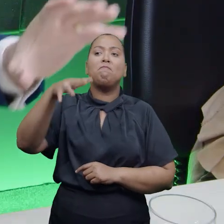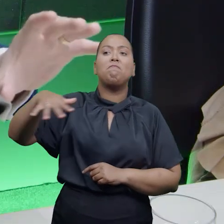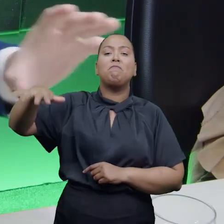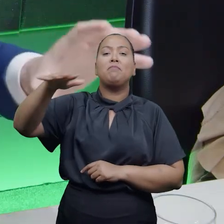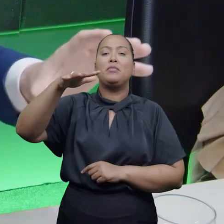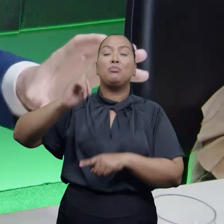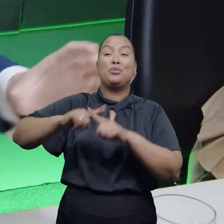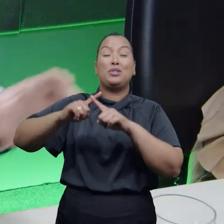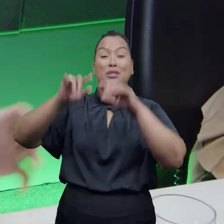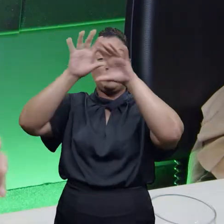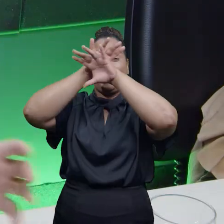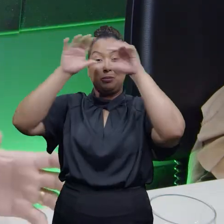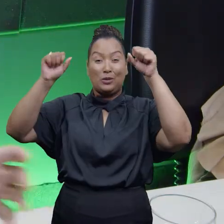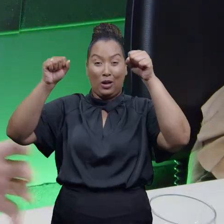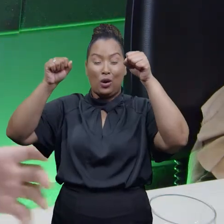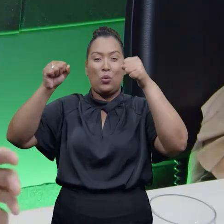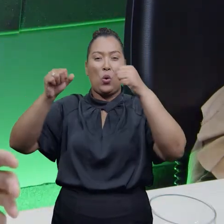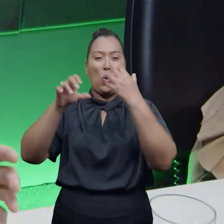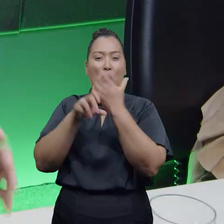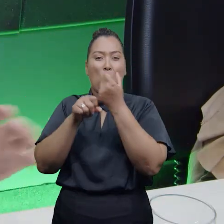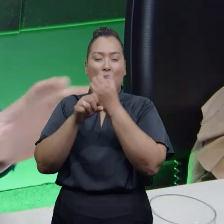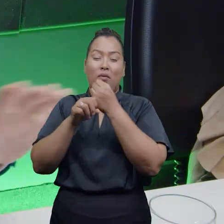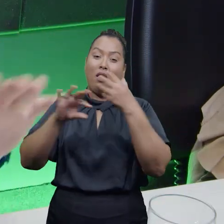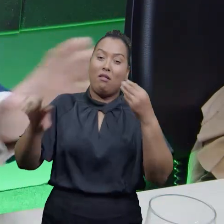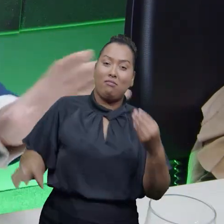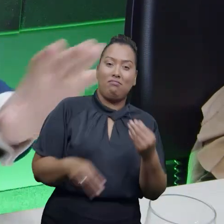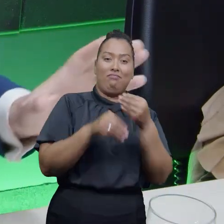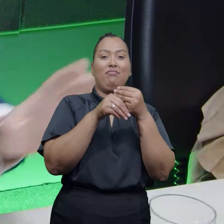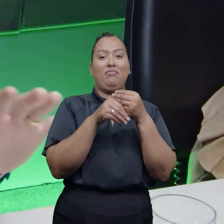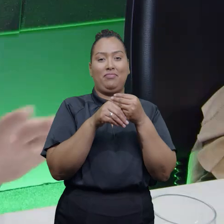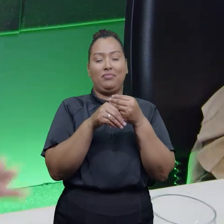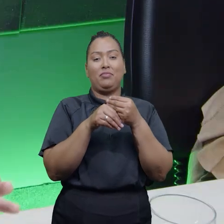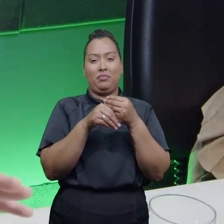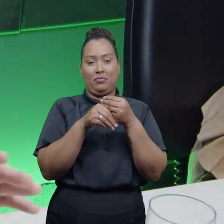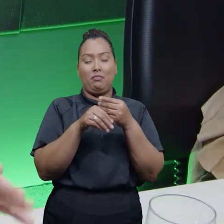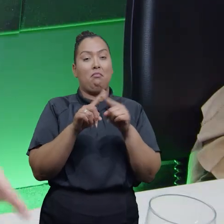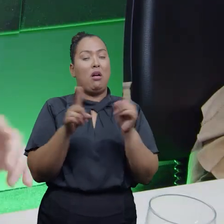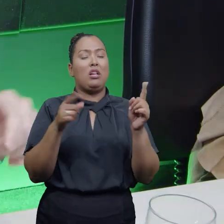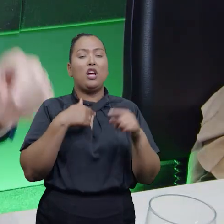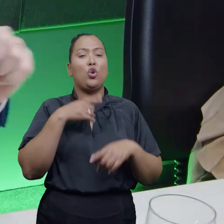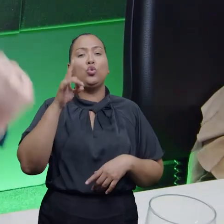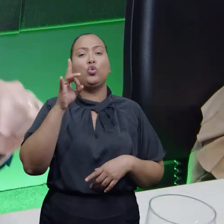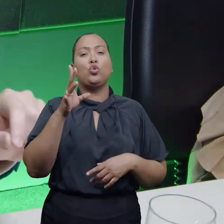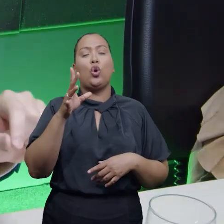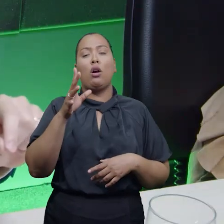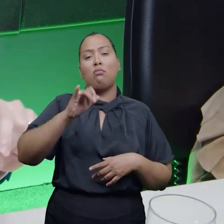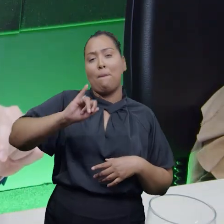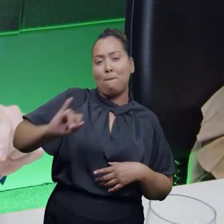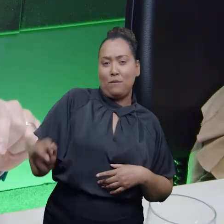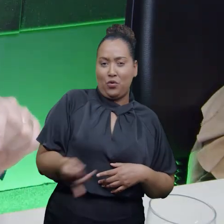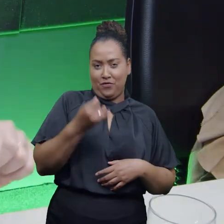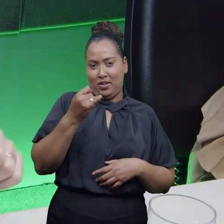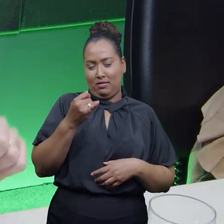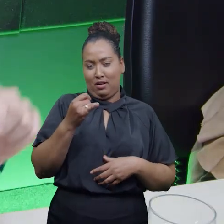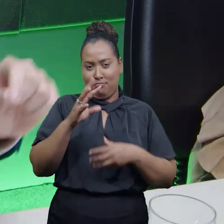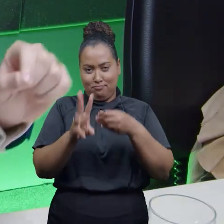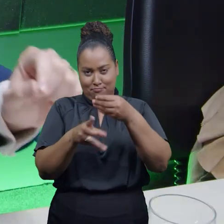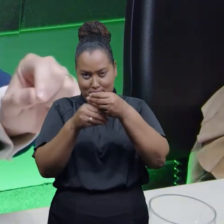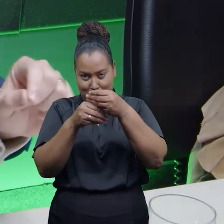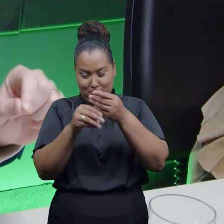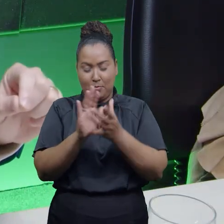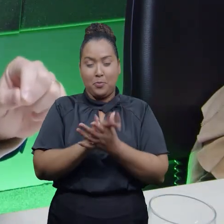mais geral sobre os assuntos. Então, eu acho que elas se complementam. Então, sobre os diagnósticos, eu acho que a Defensoria, mas só aproveitando esse gancho,